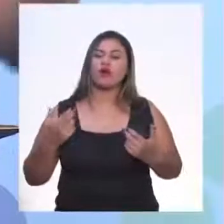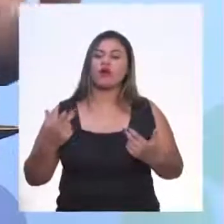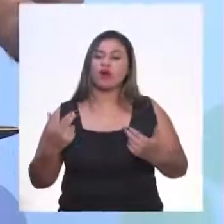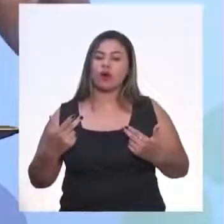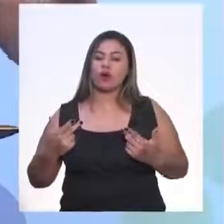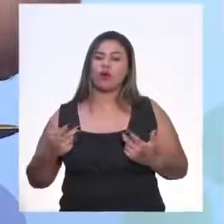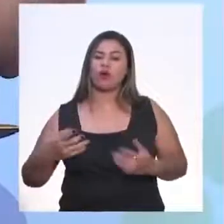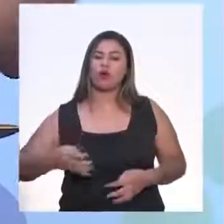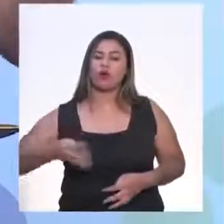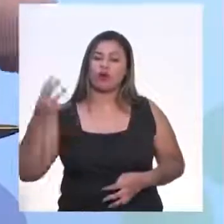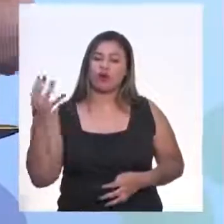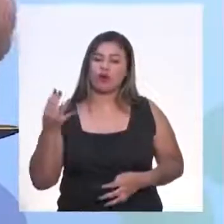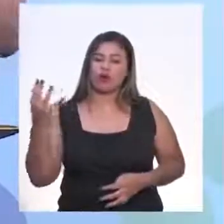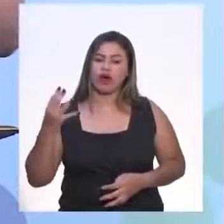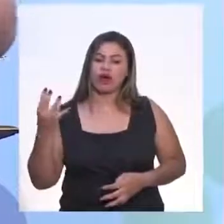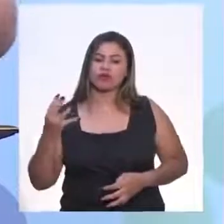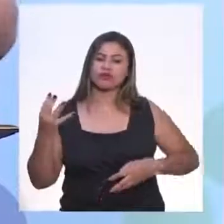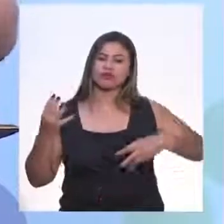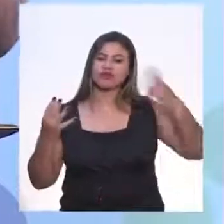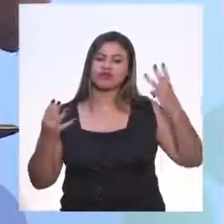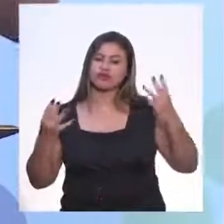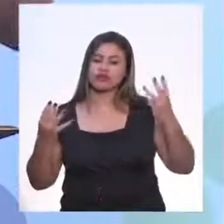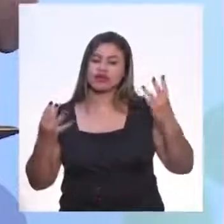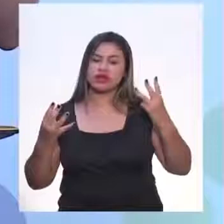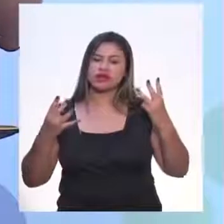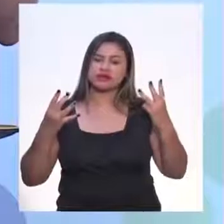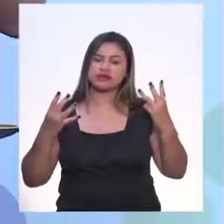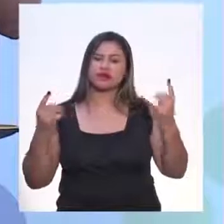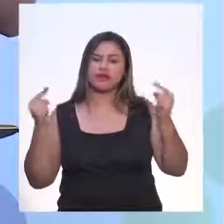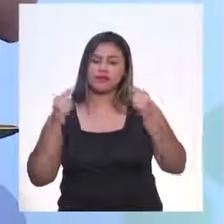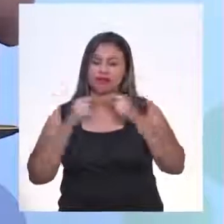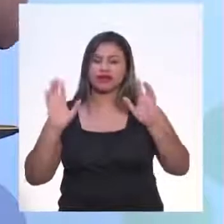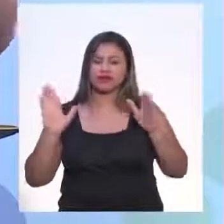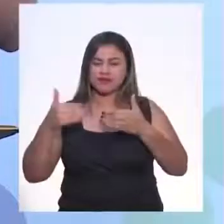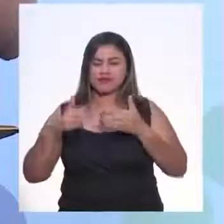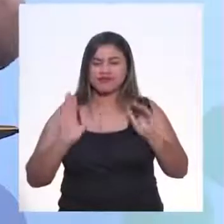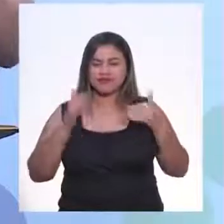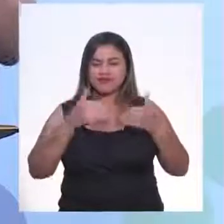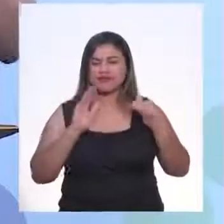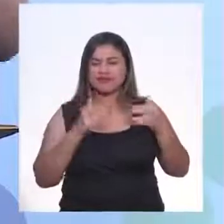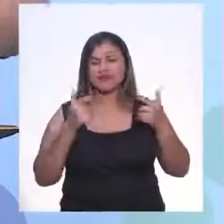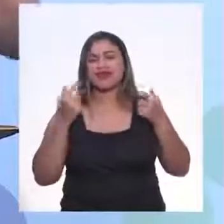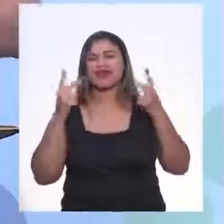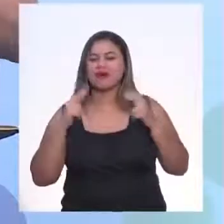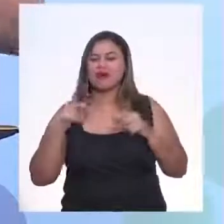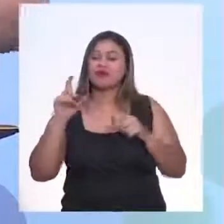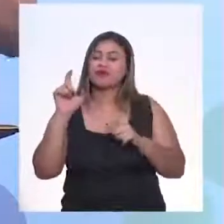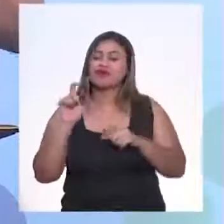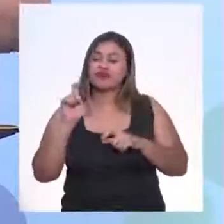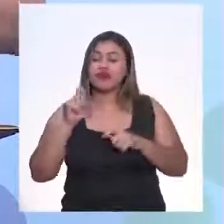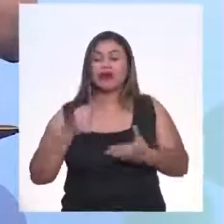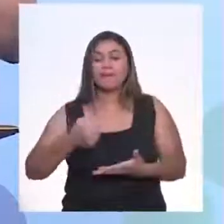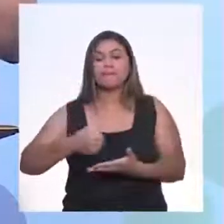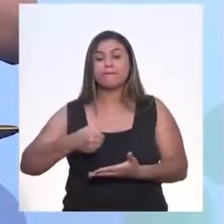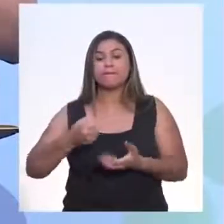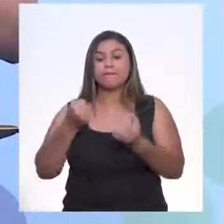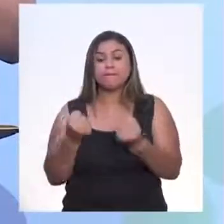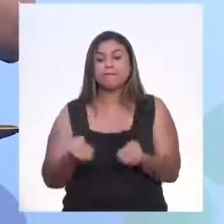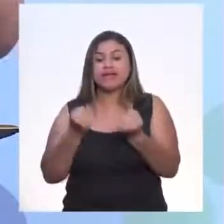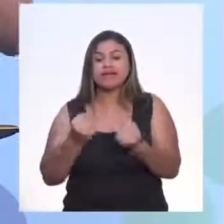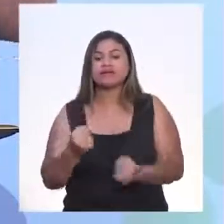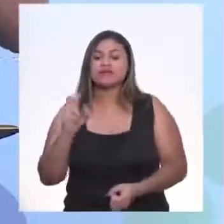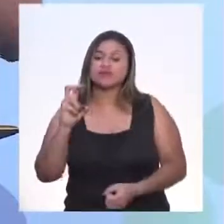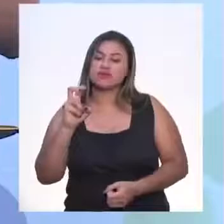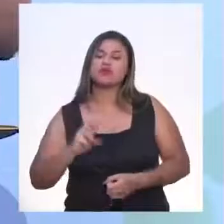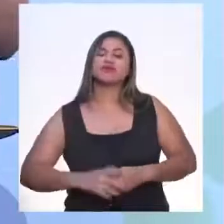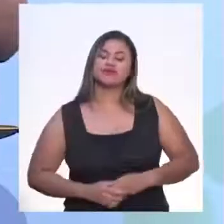coloquei 4 de um lado e 3 do outro com o valor ali com 5 pezinhos. Então essa foi a ideia aqui que eu